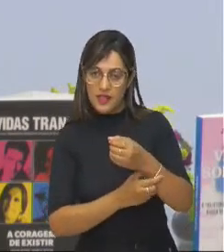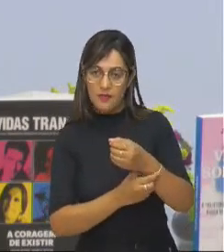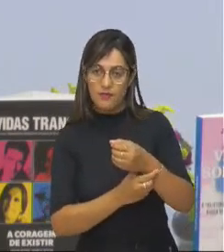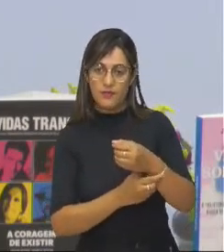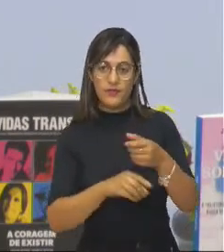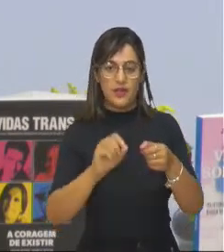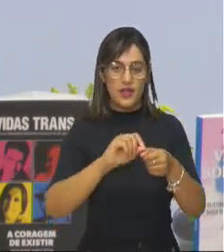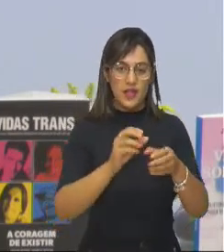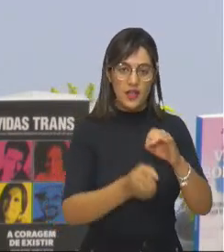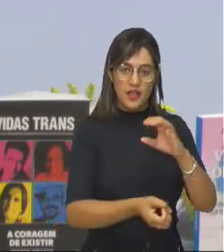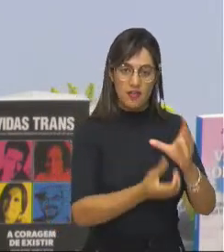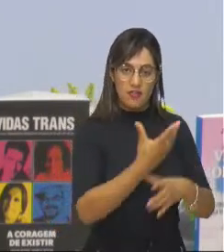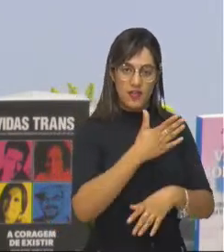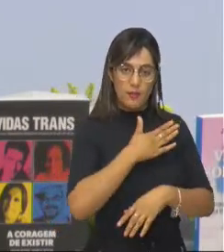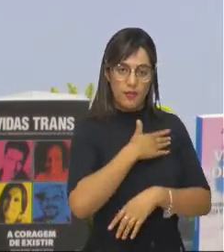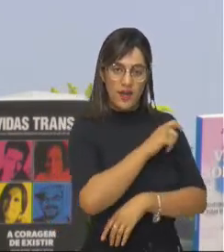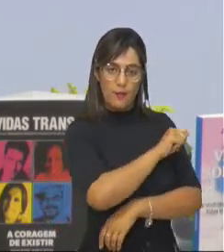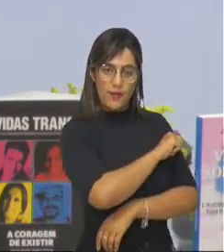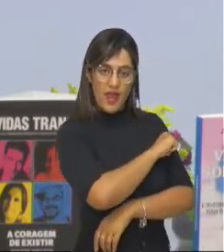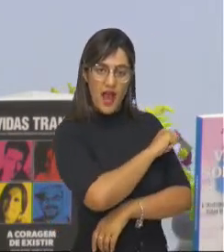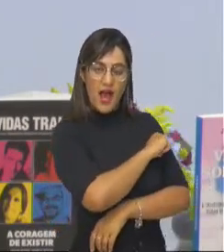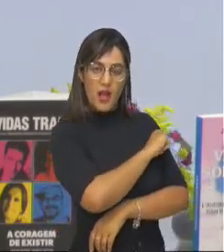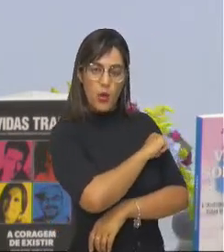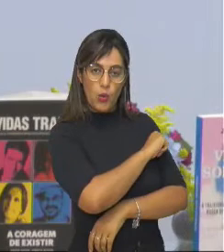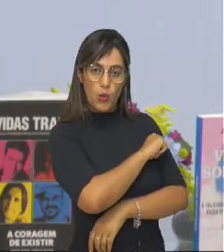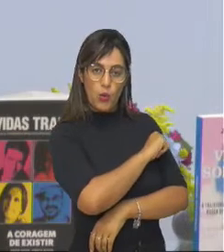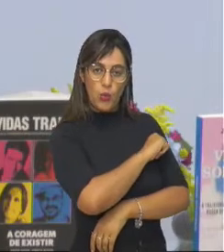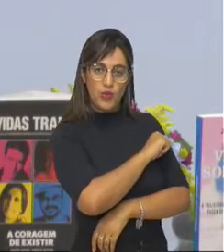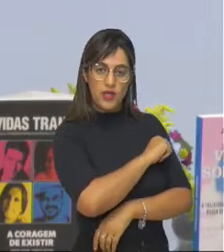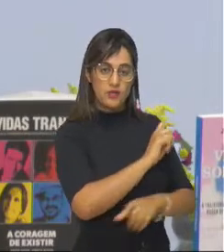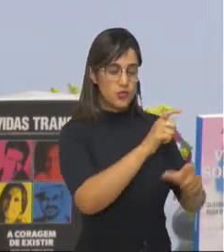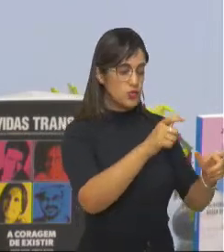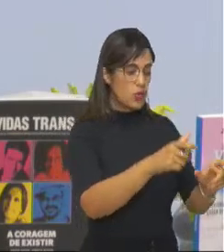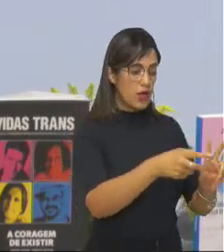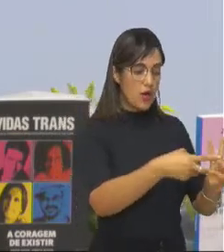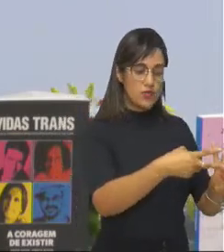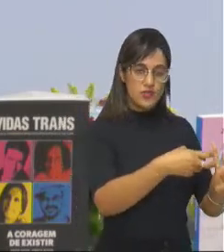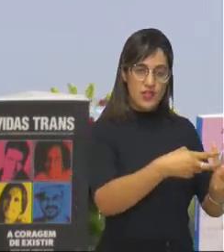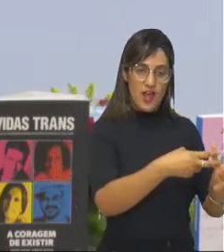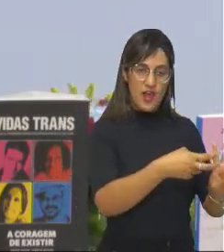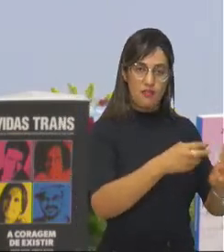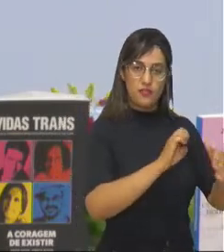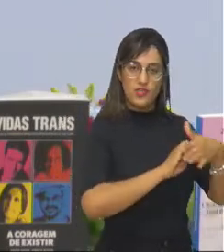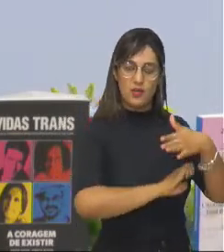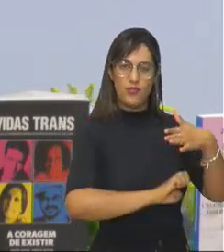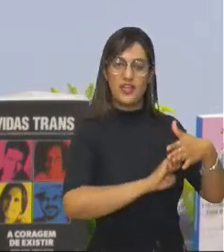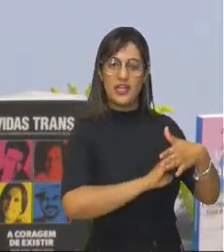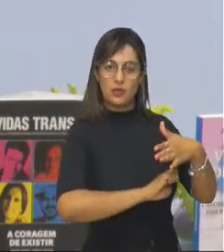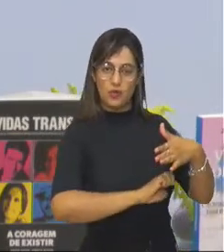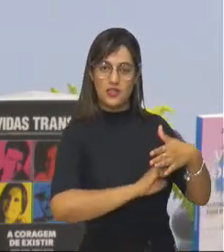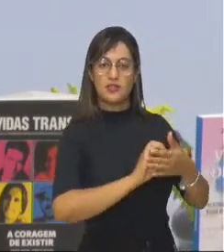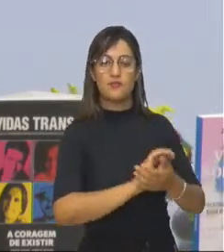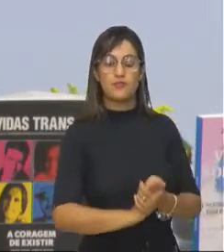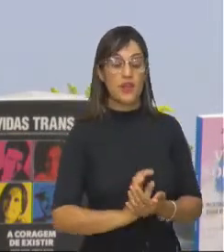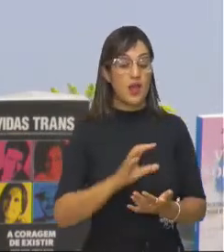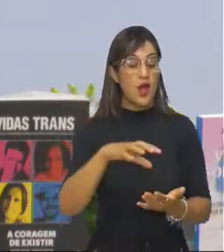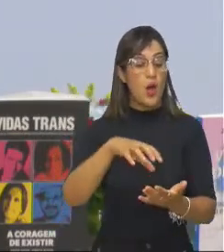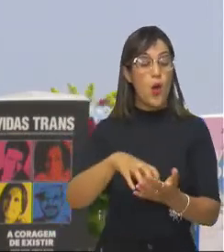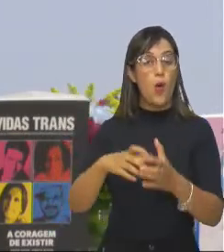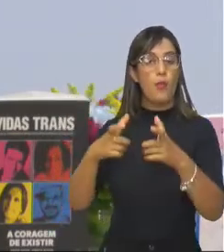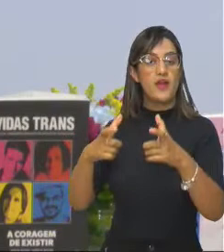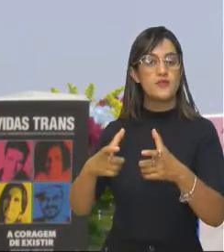feita pela minha aluna, Gisele Bartar, afroempreendedora, e um salto preto. Ocupar esse lugar é